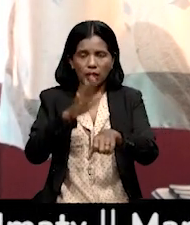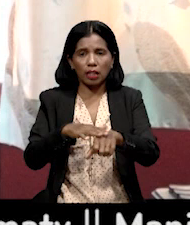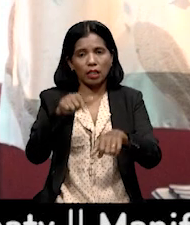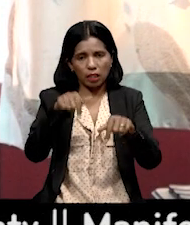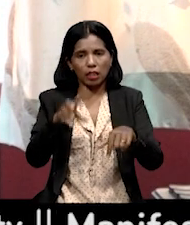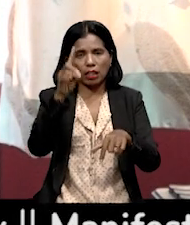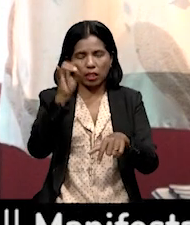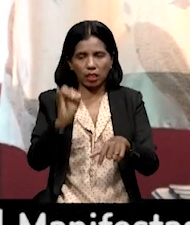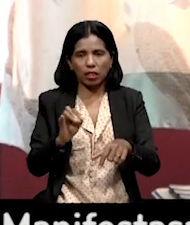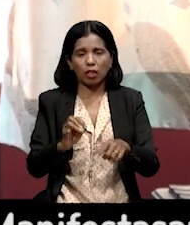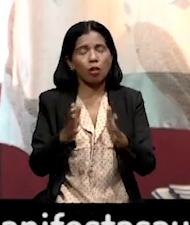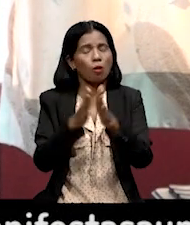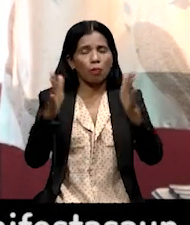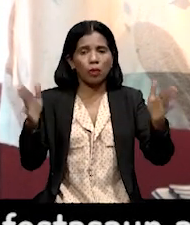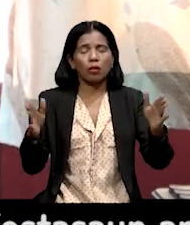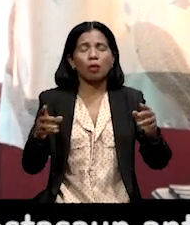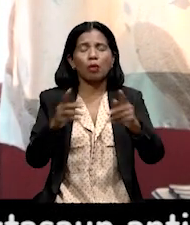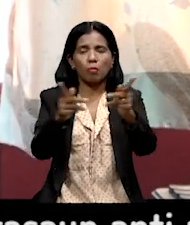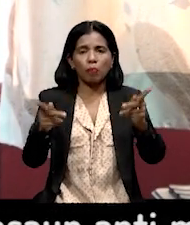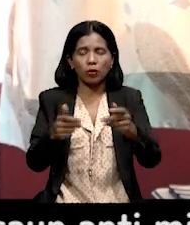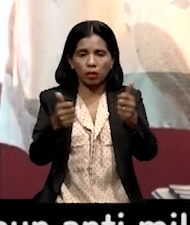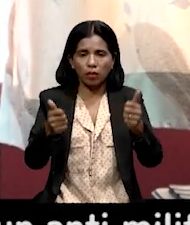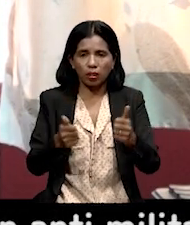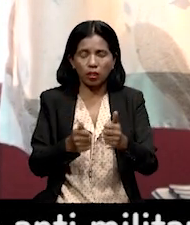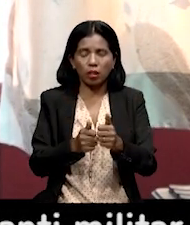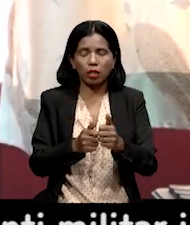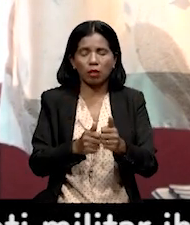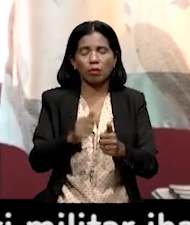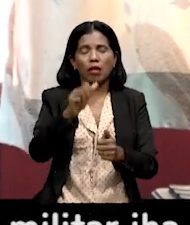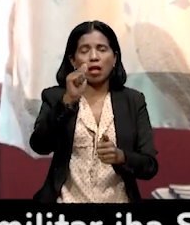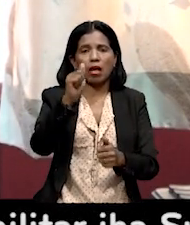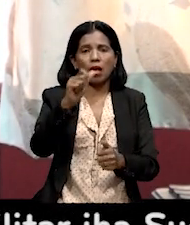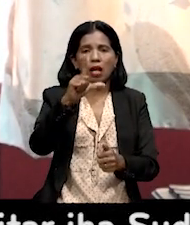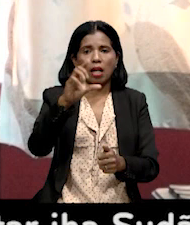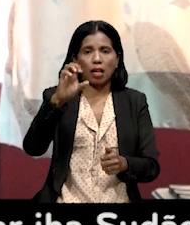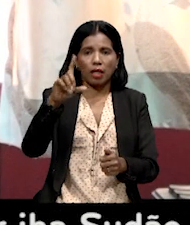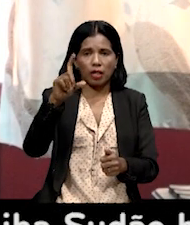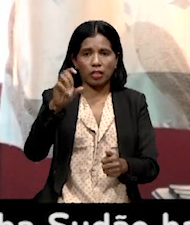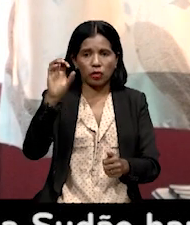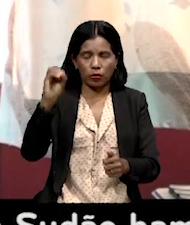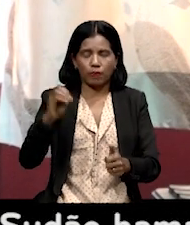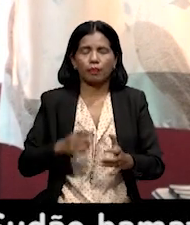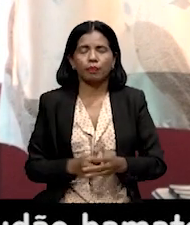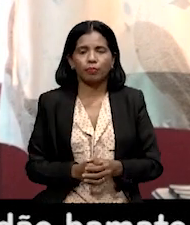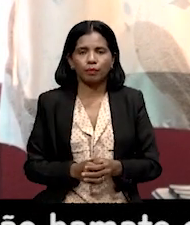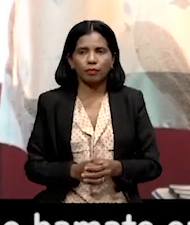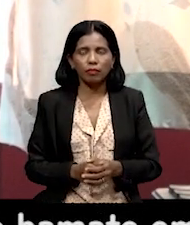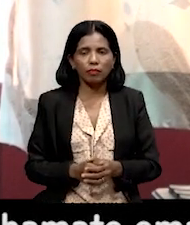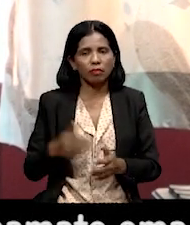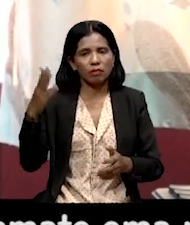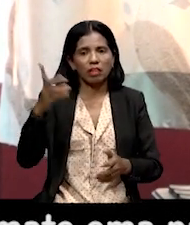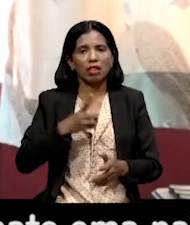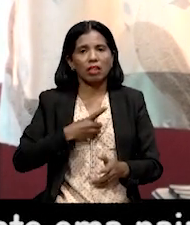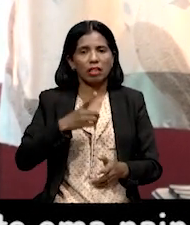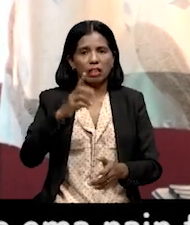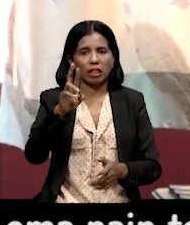deteta iha posto administrativo dong ales parte Komoro nia tesik nebau delta nia parte